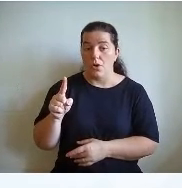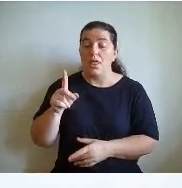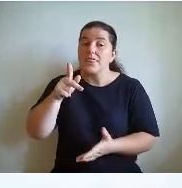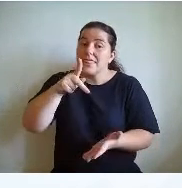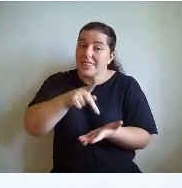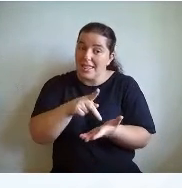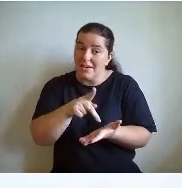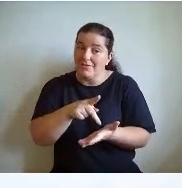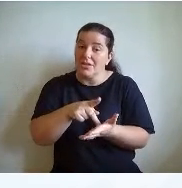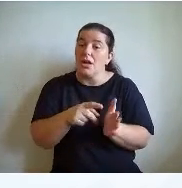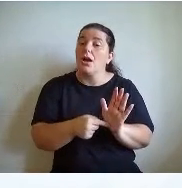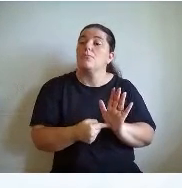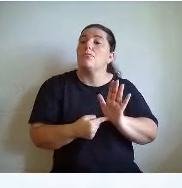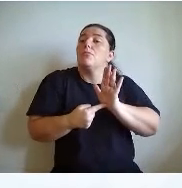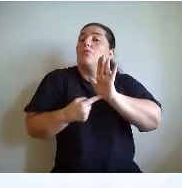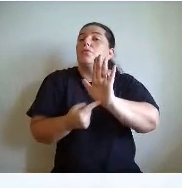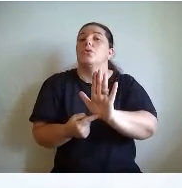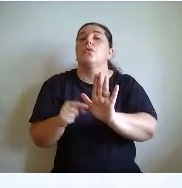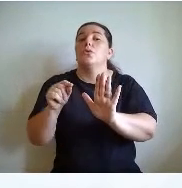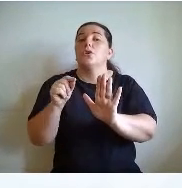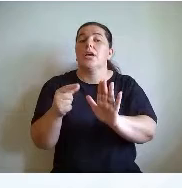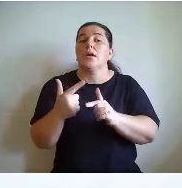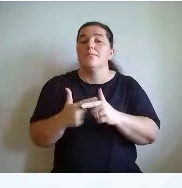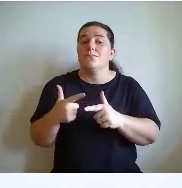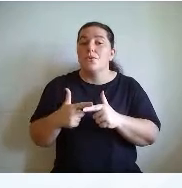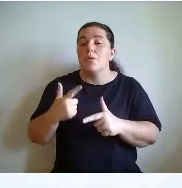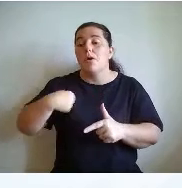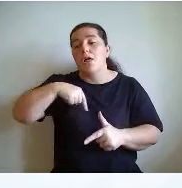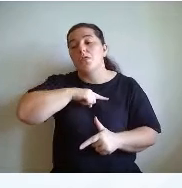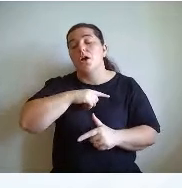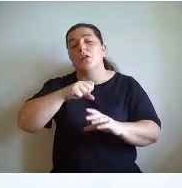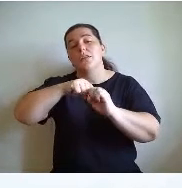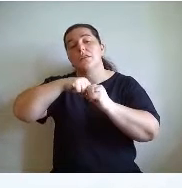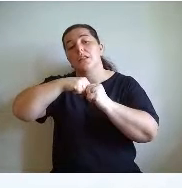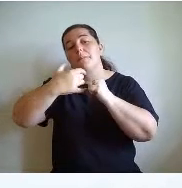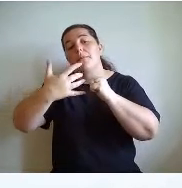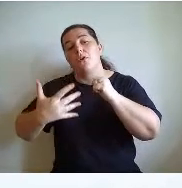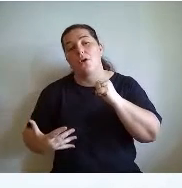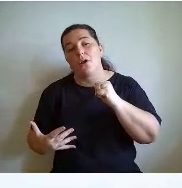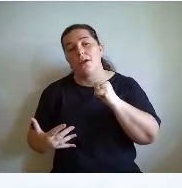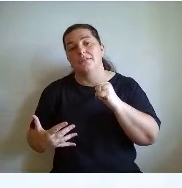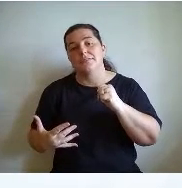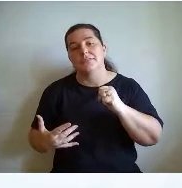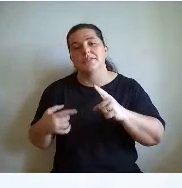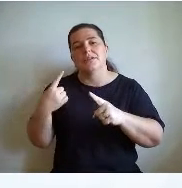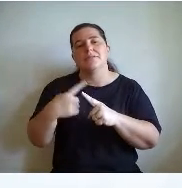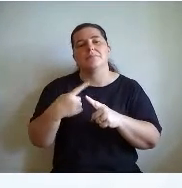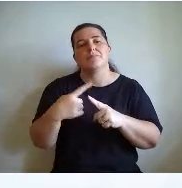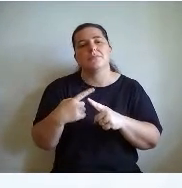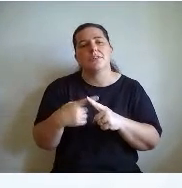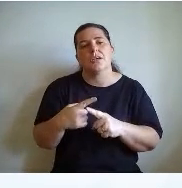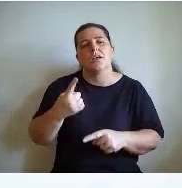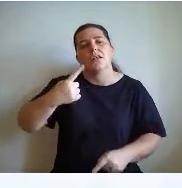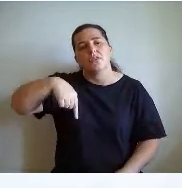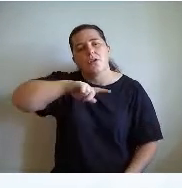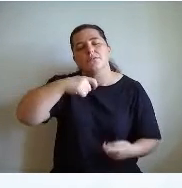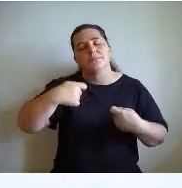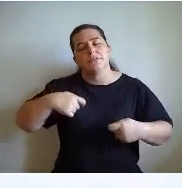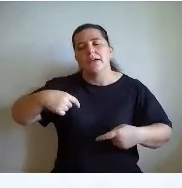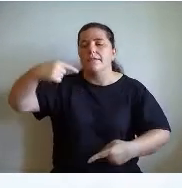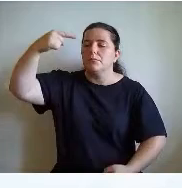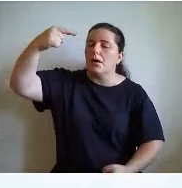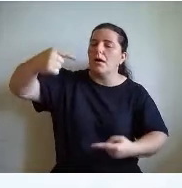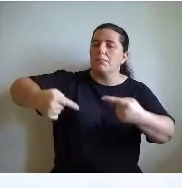xeque a nossa democracia, né? E a gente deveria, a todo tempo, ter discutido essa